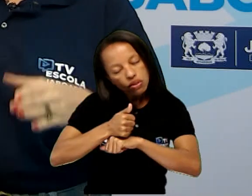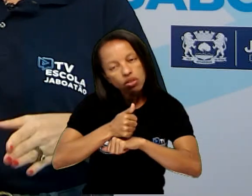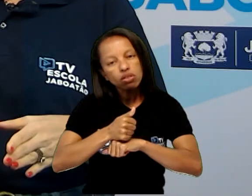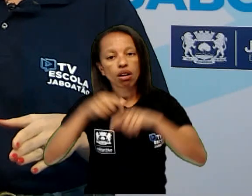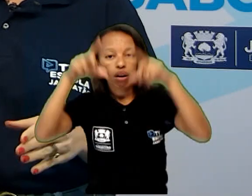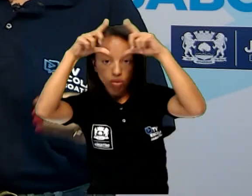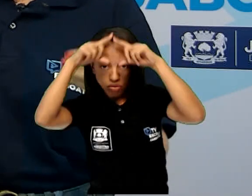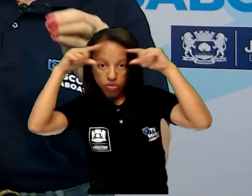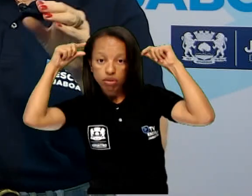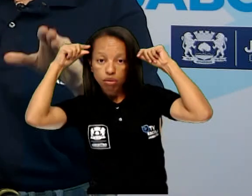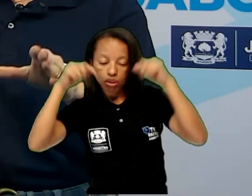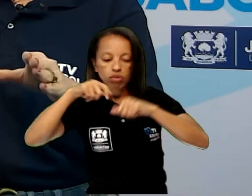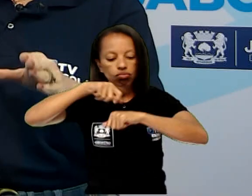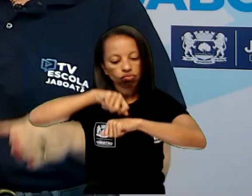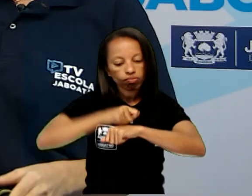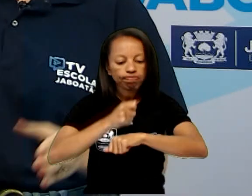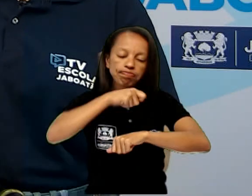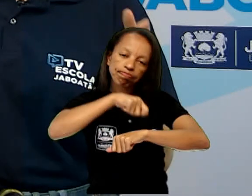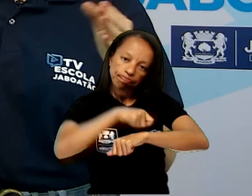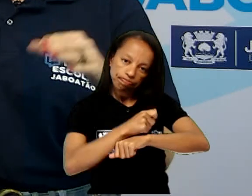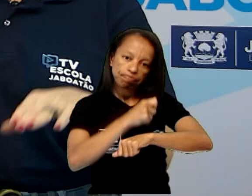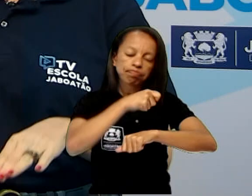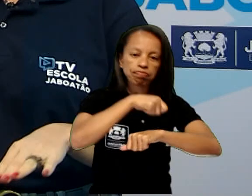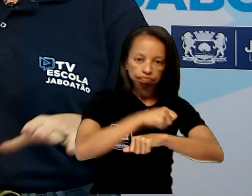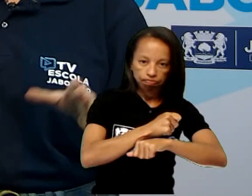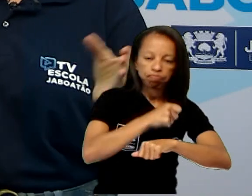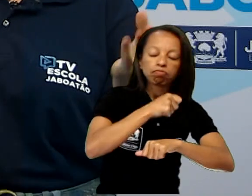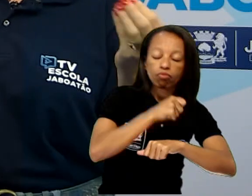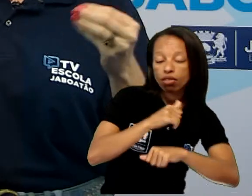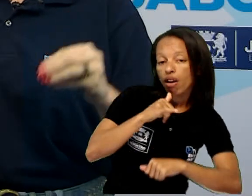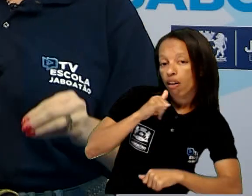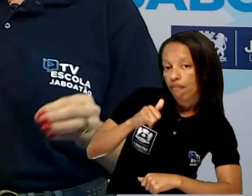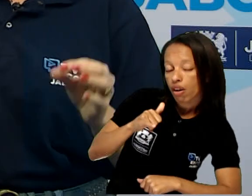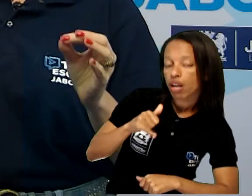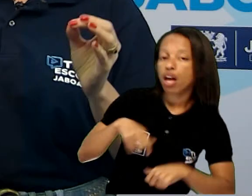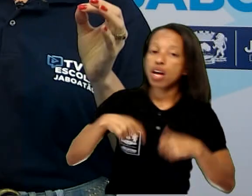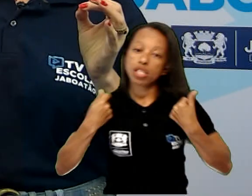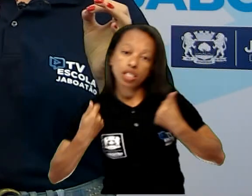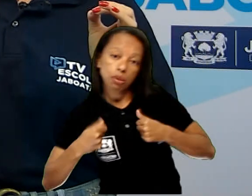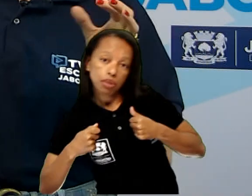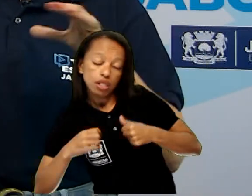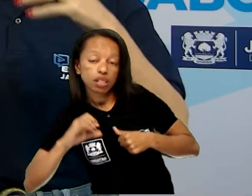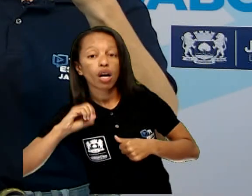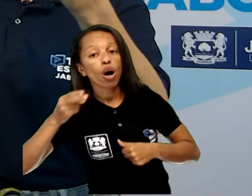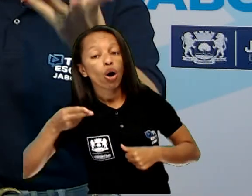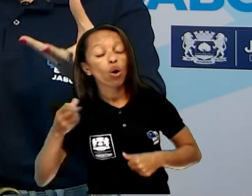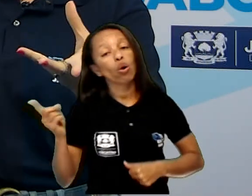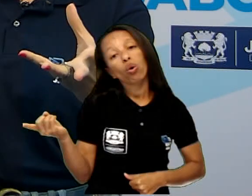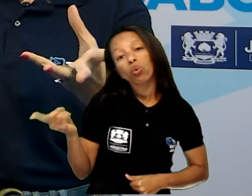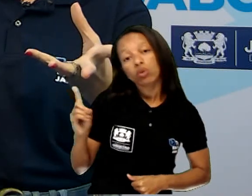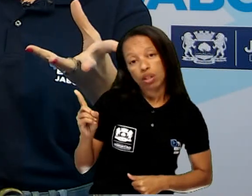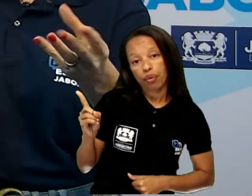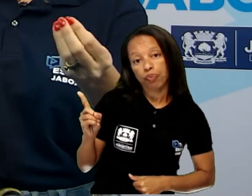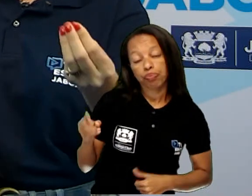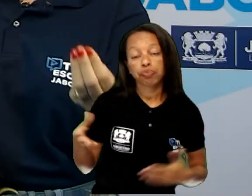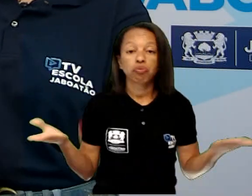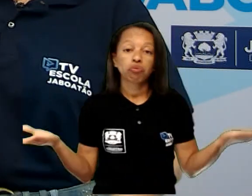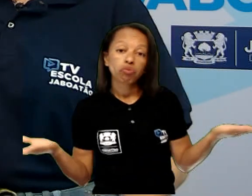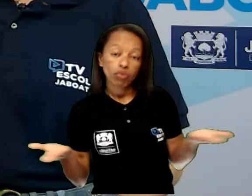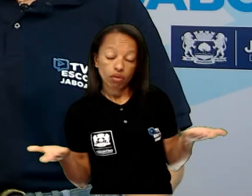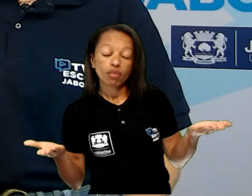se for necessário. Ele que vai dizer se é adequado ou não, botar uns pontos ou fazer uma... Hoje em dia se usa de